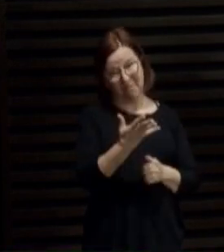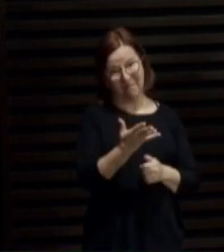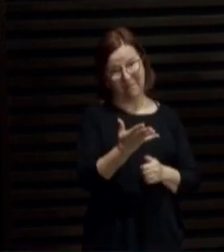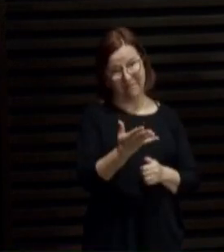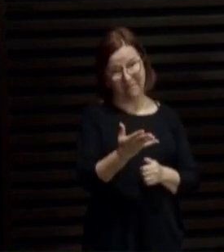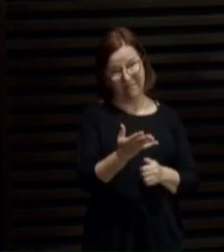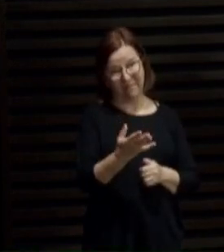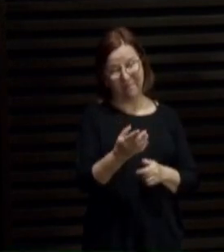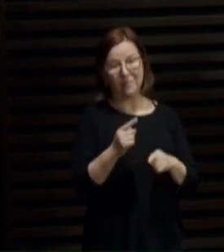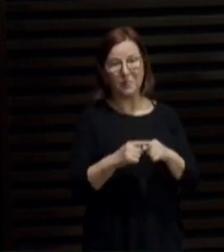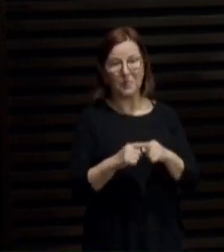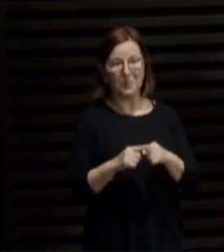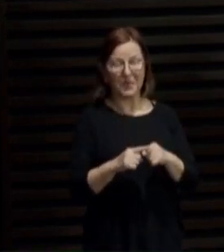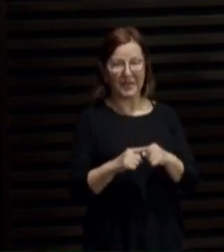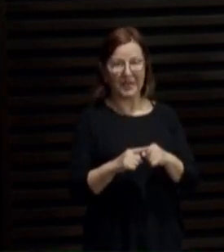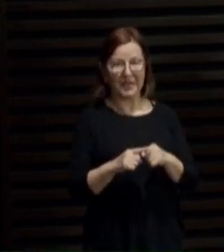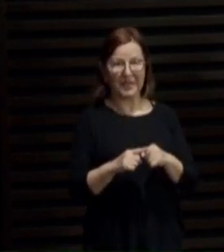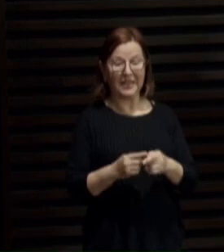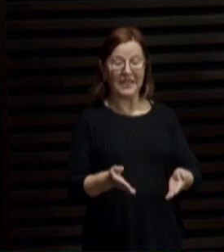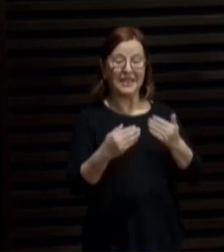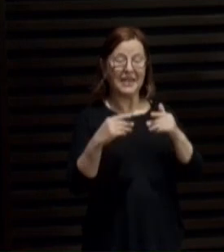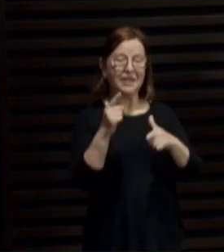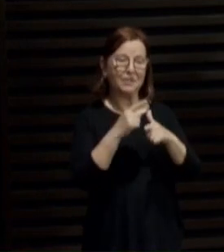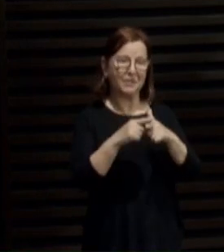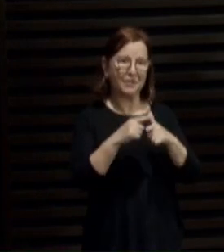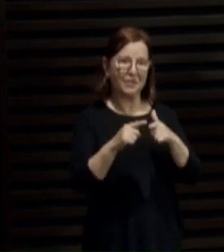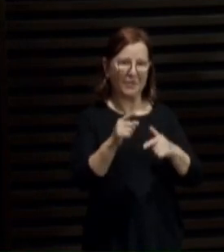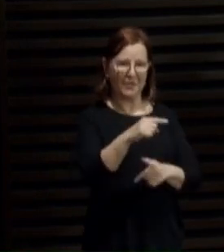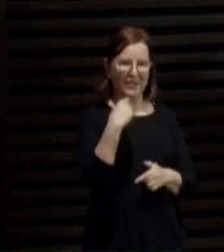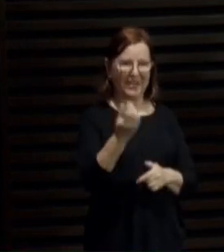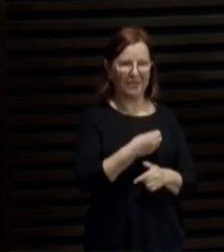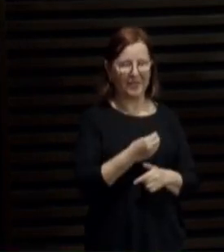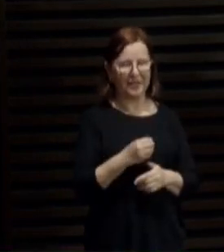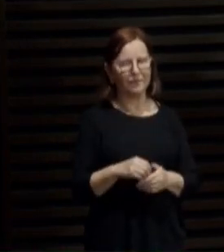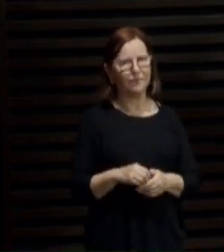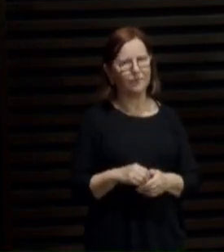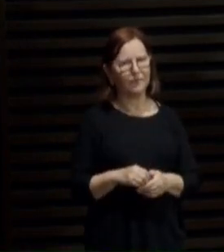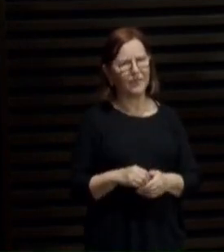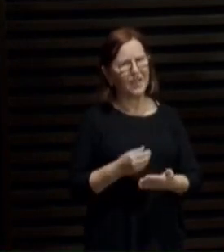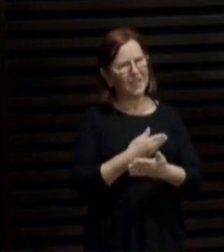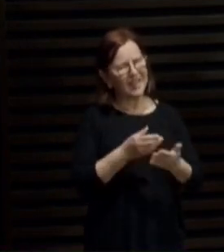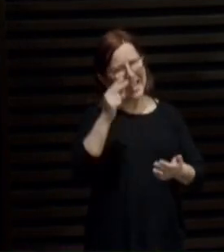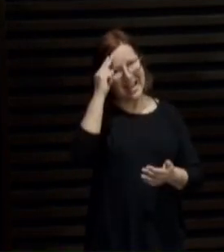traz problemas na nossa vida. Vocês lembram daquela historinha do cara que